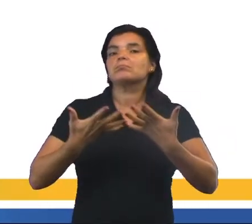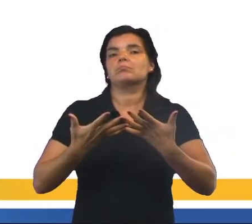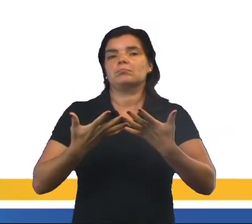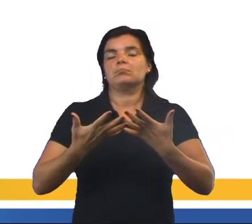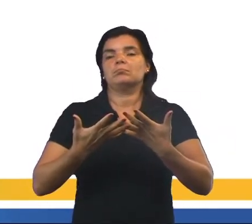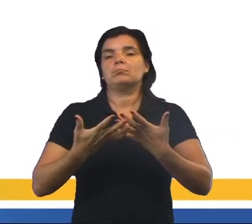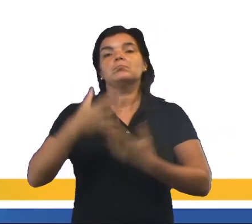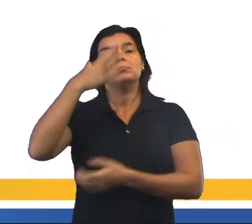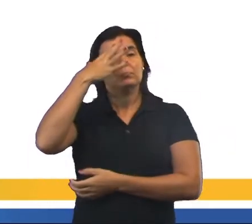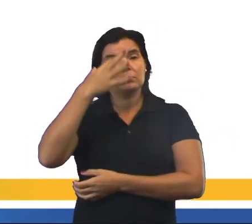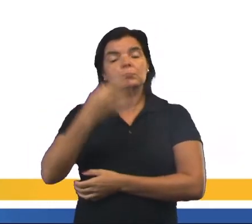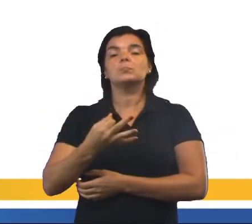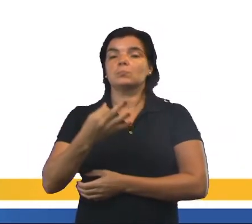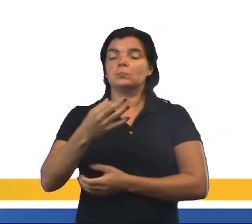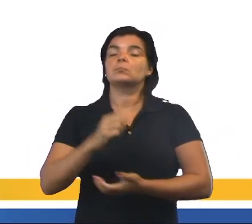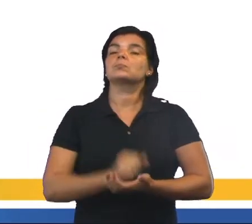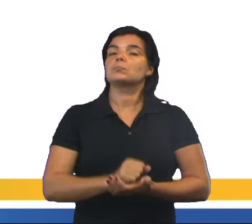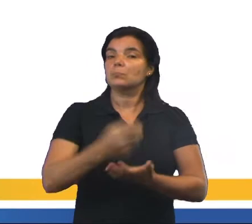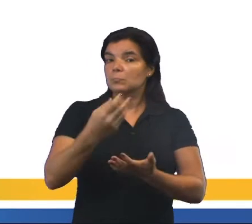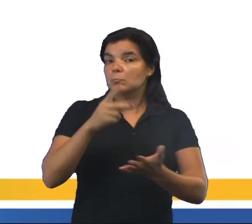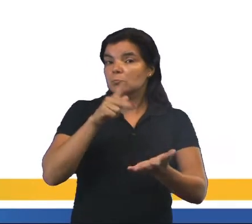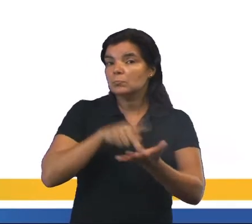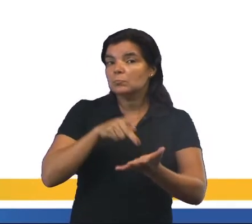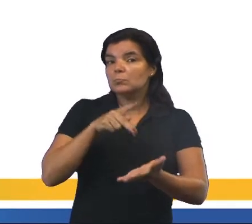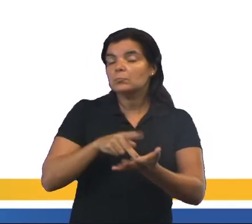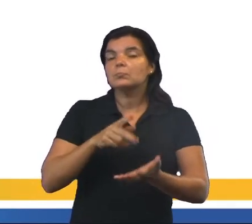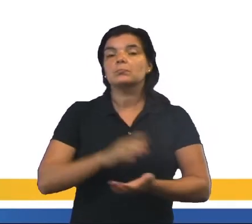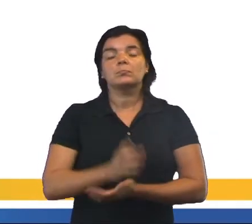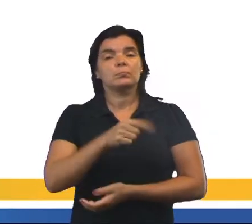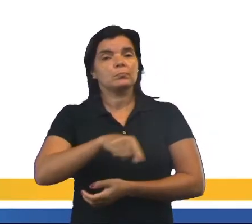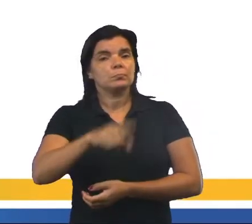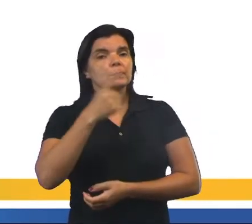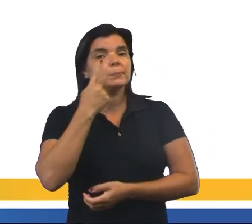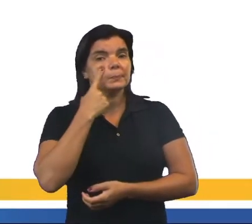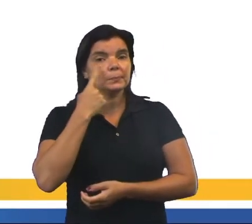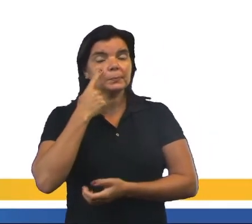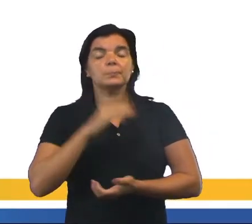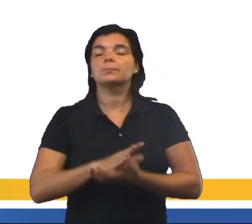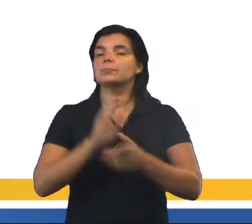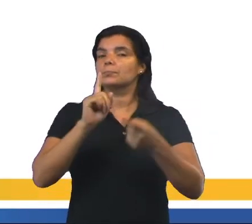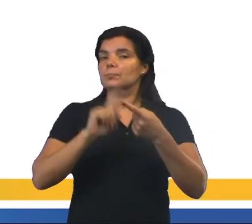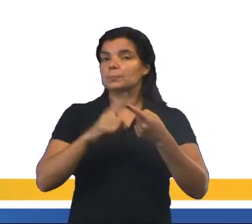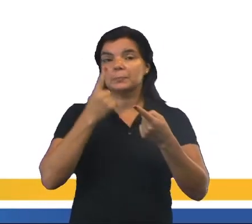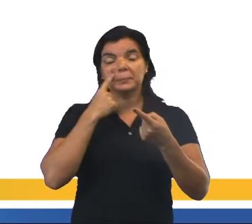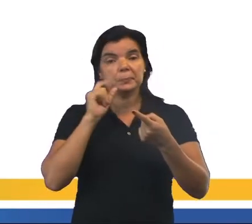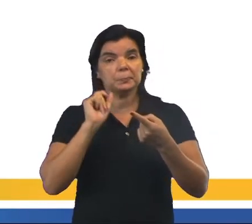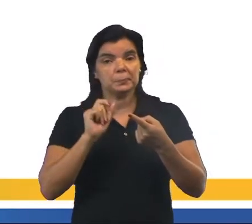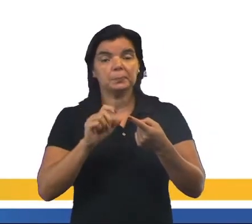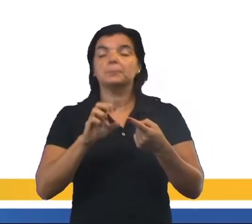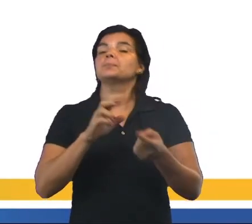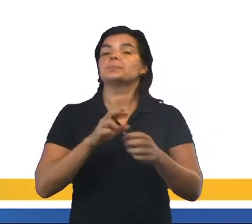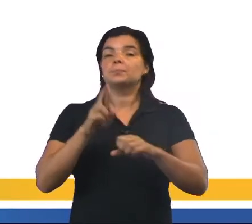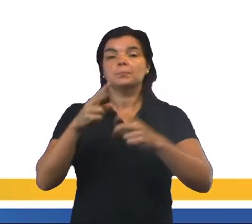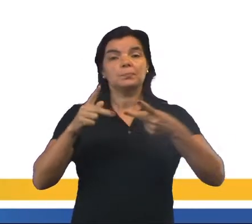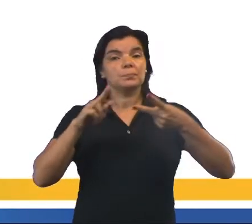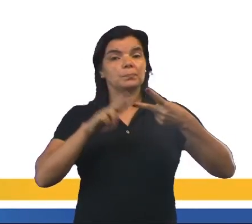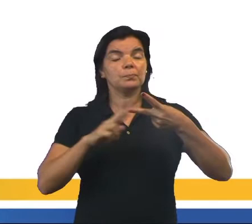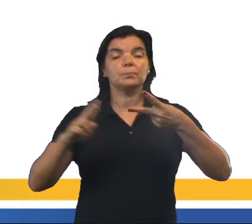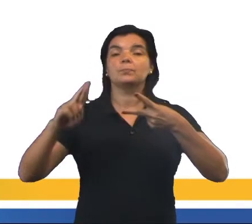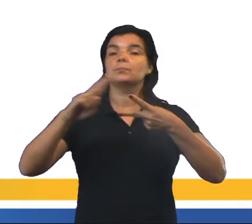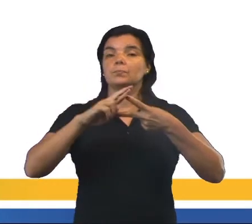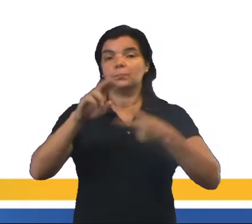e lhe confere caráter atual. Então vejam aí que já vimos um recurso estilístico, né? A palavra